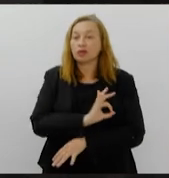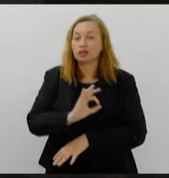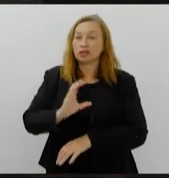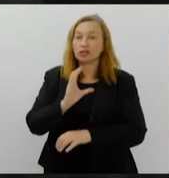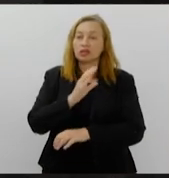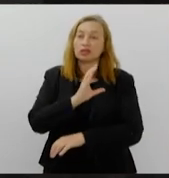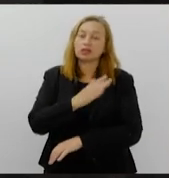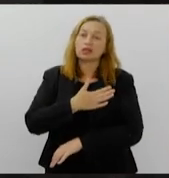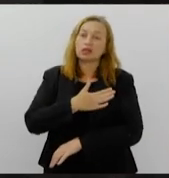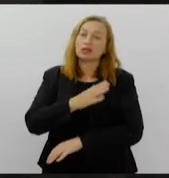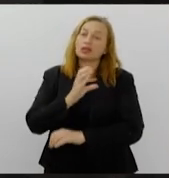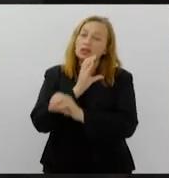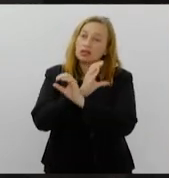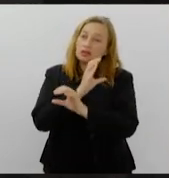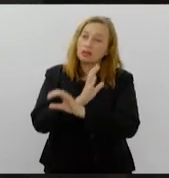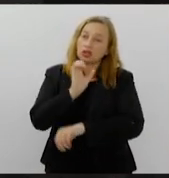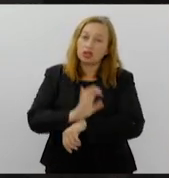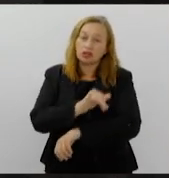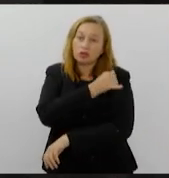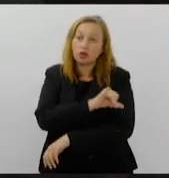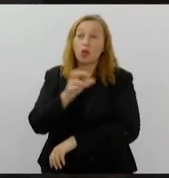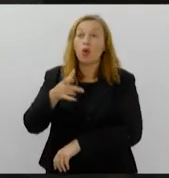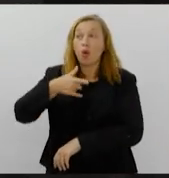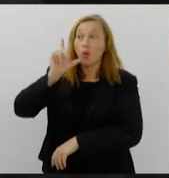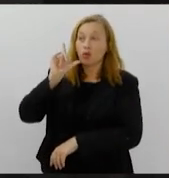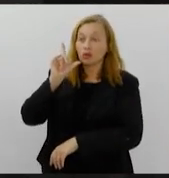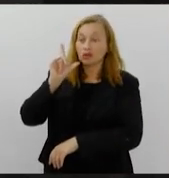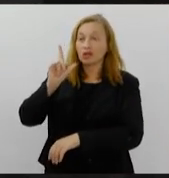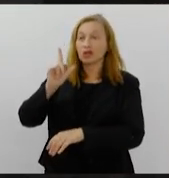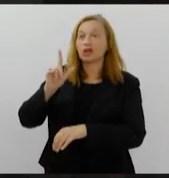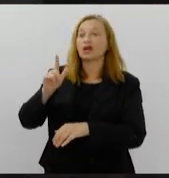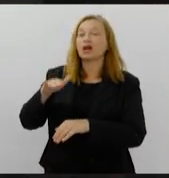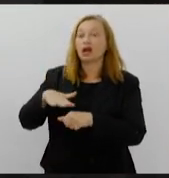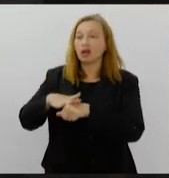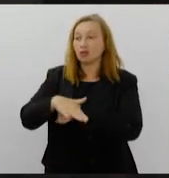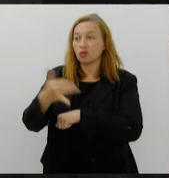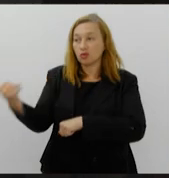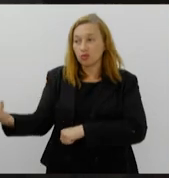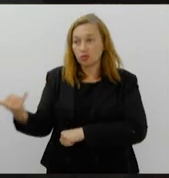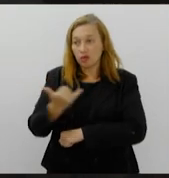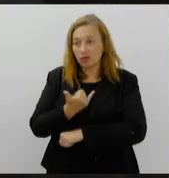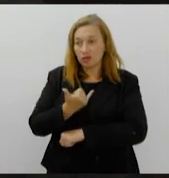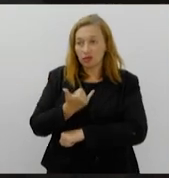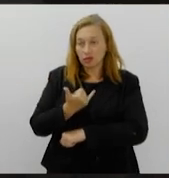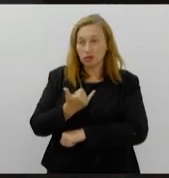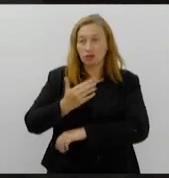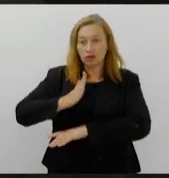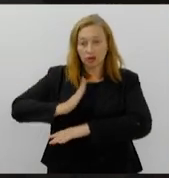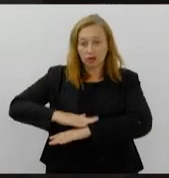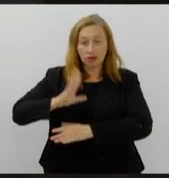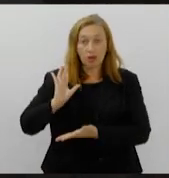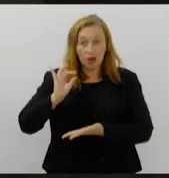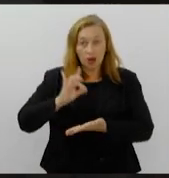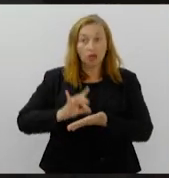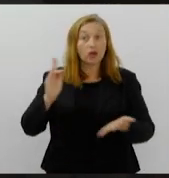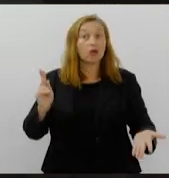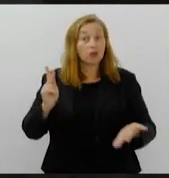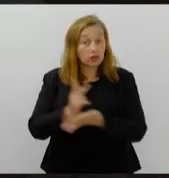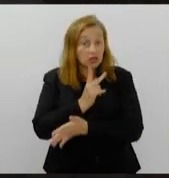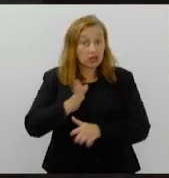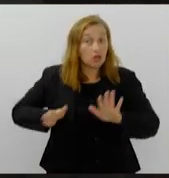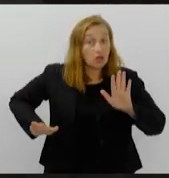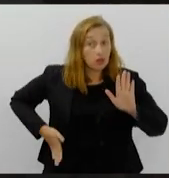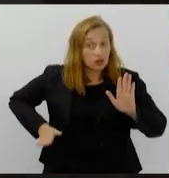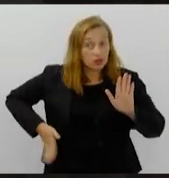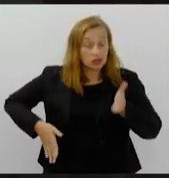ontem Vossa Excelência me passou à noite parte das ameaças em tempo real, o que o bandido